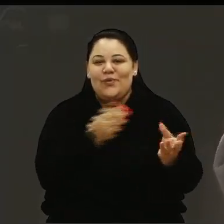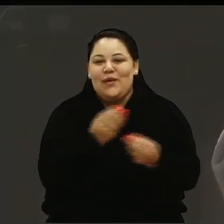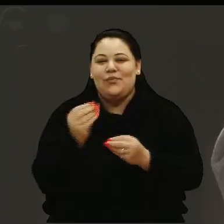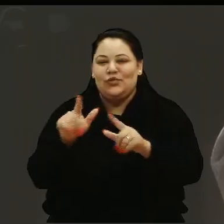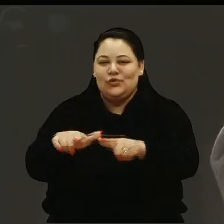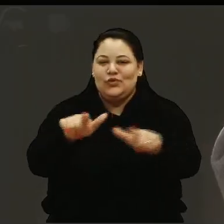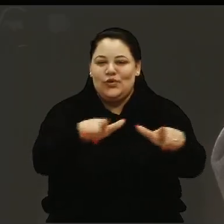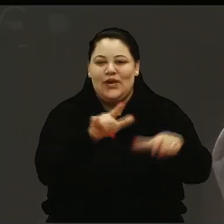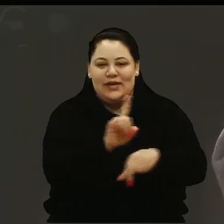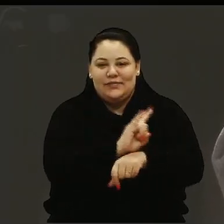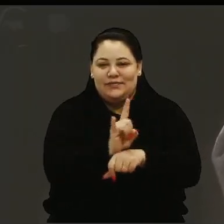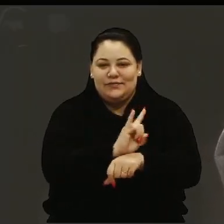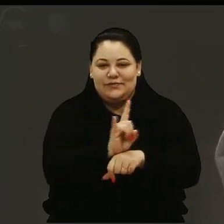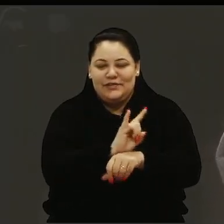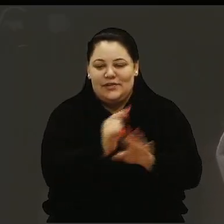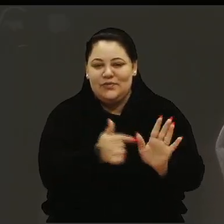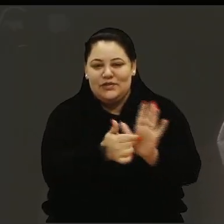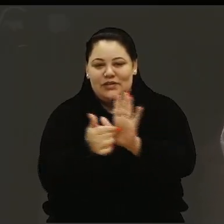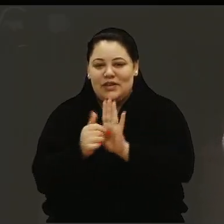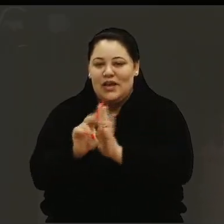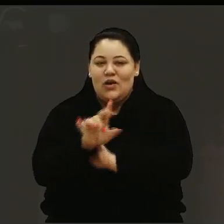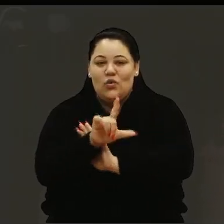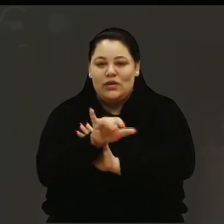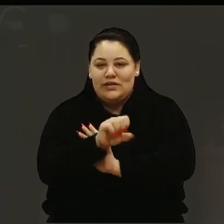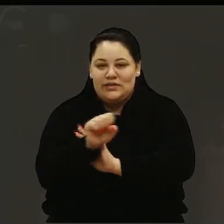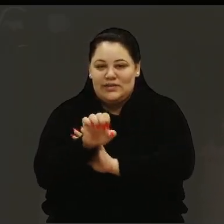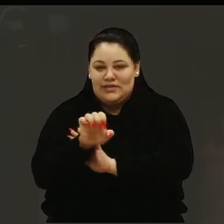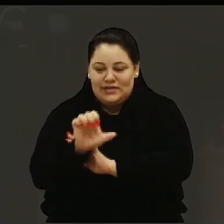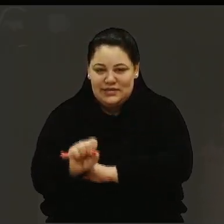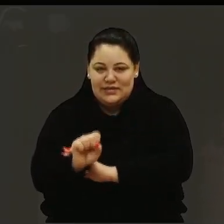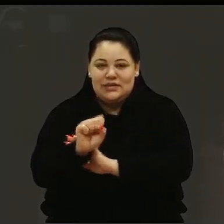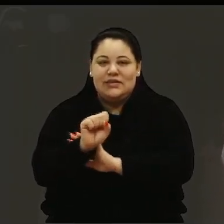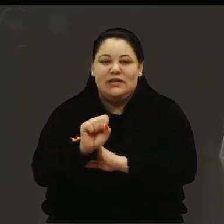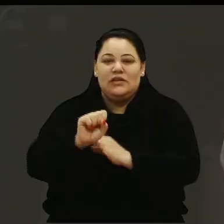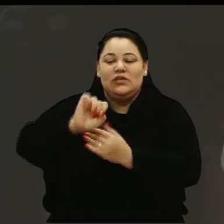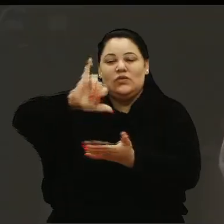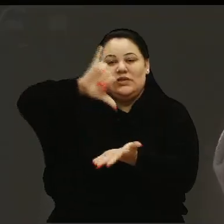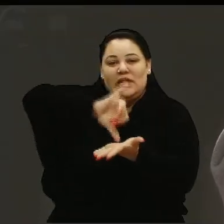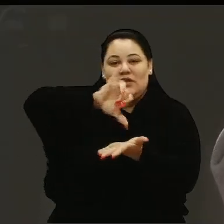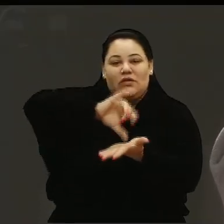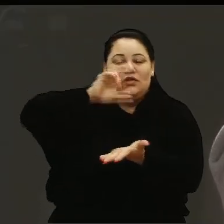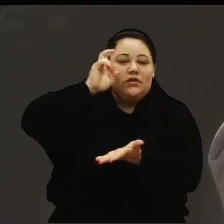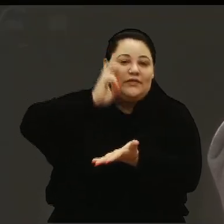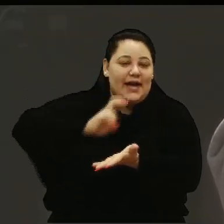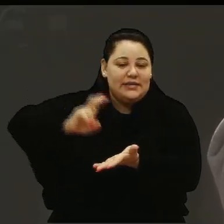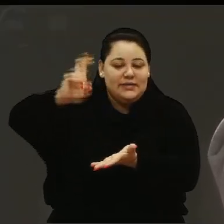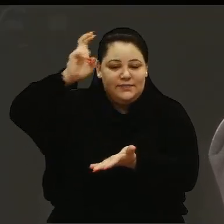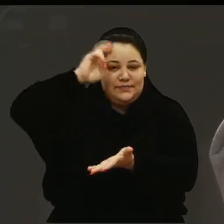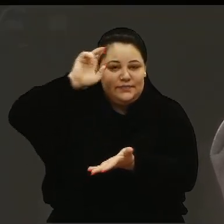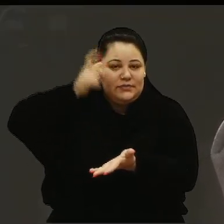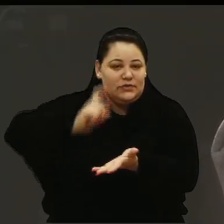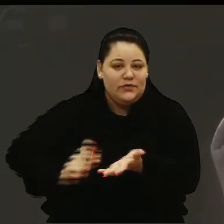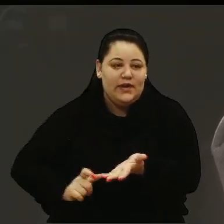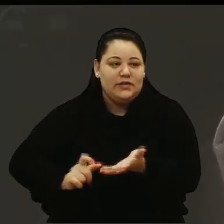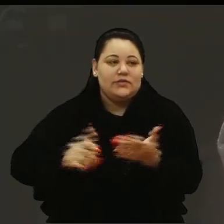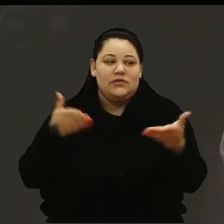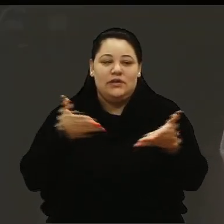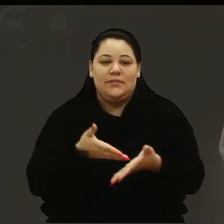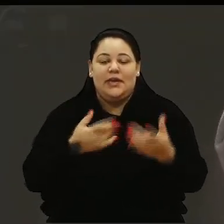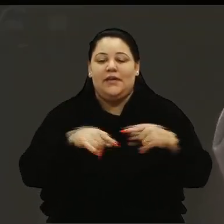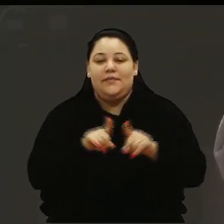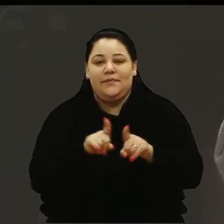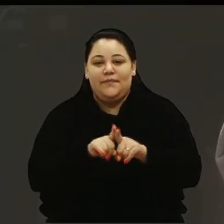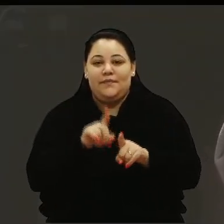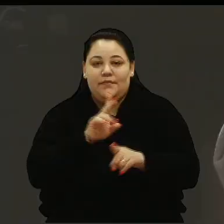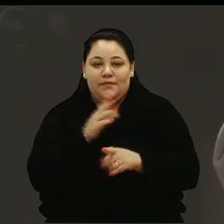exibido na Sala Ulisses Jeremias, do Centro de Cultura Ordovás, hoje, no dia 10/6, a partir das